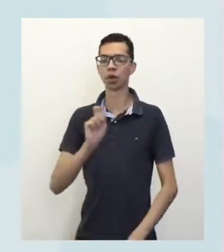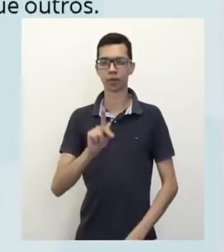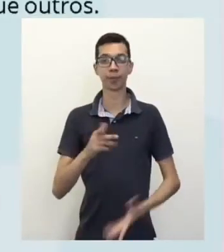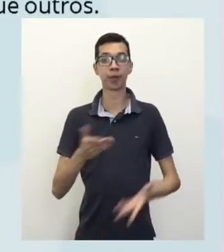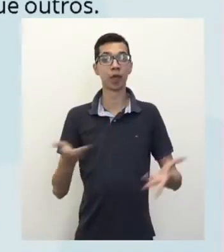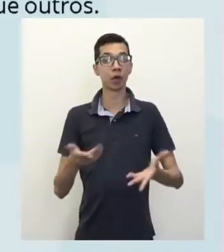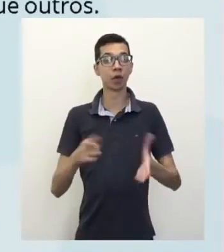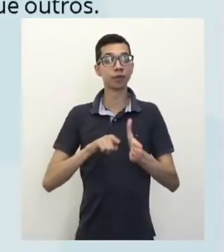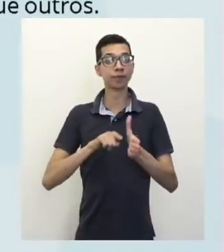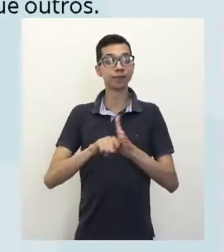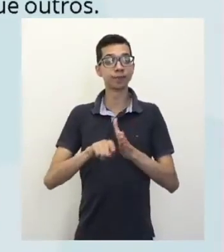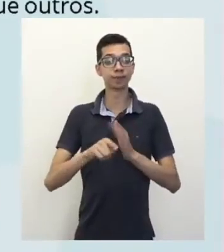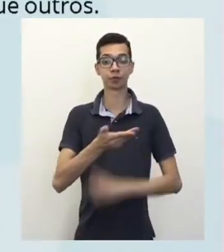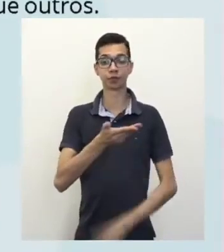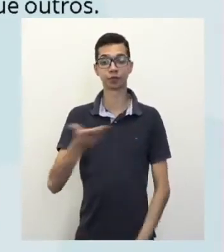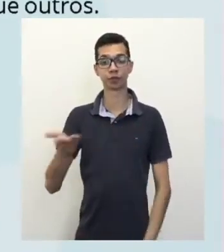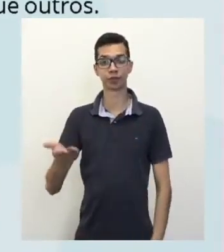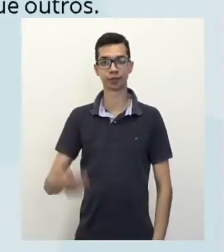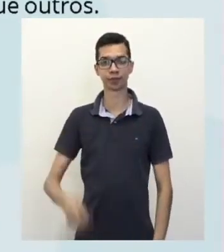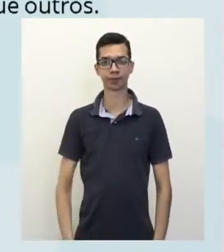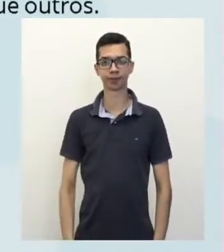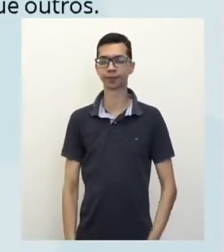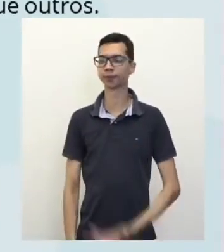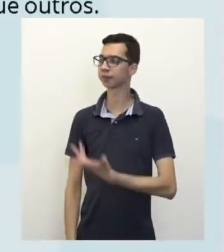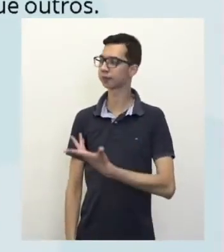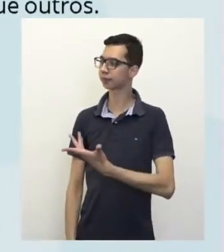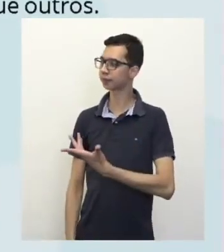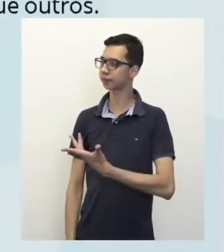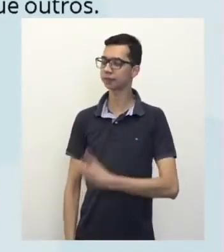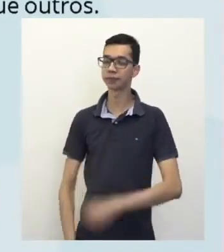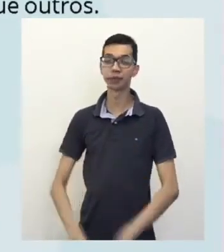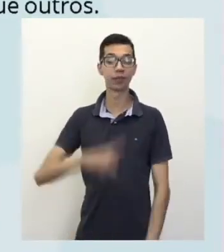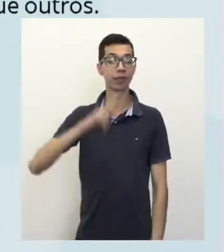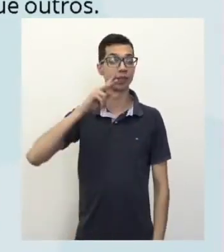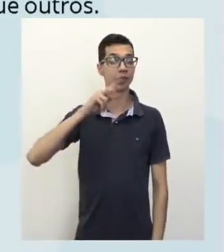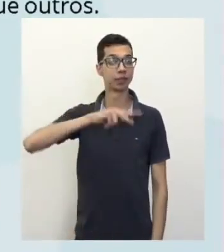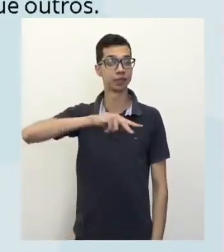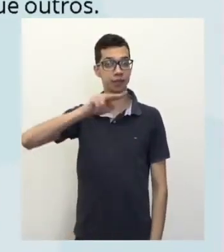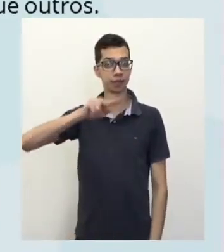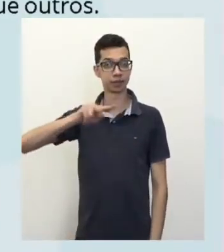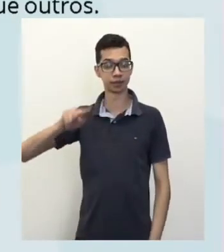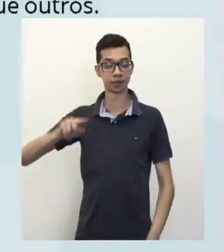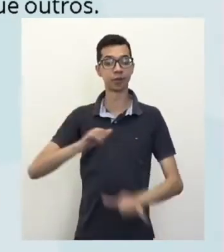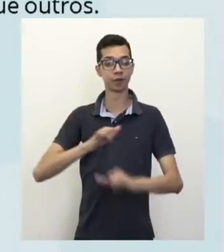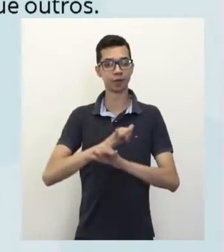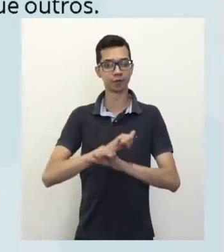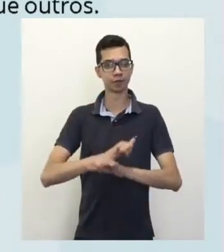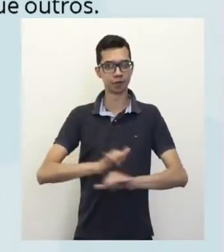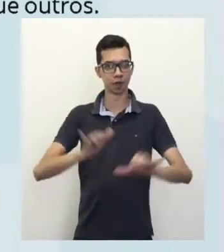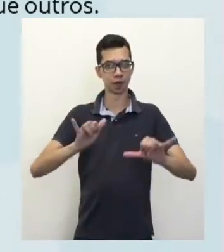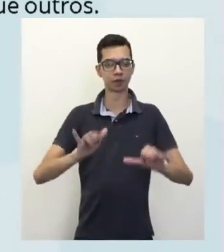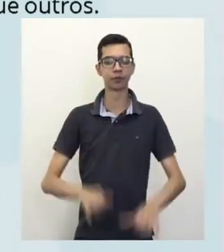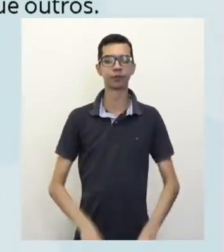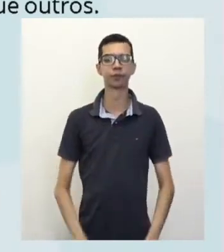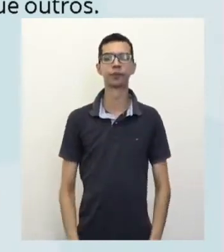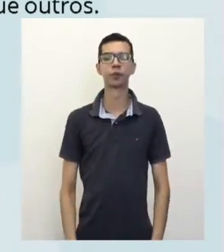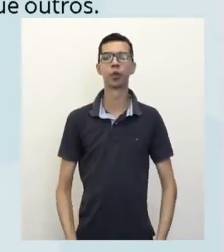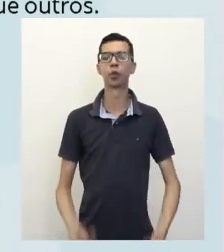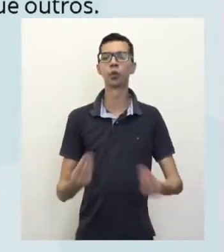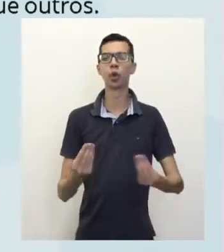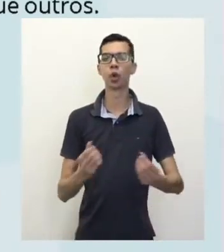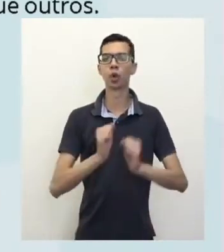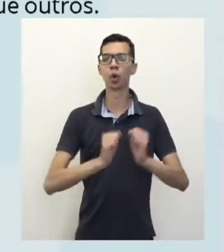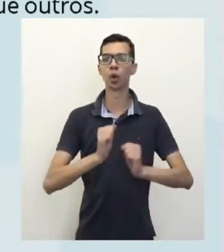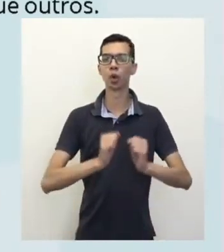questionamento. Então, nós temos aí, leia a afirmação. O processo de industrialização de uma região